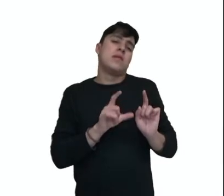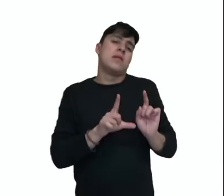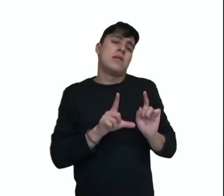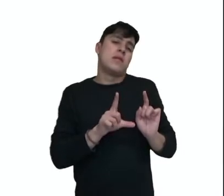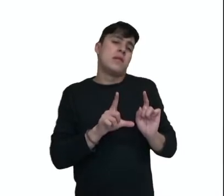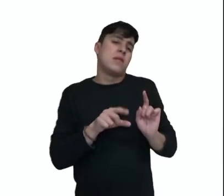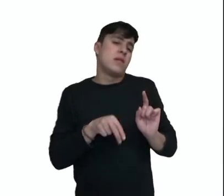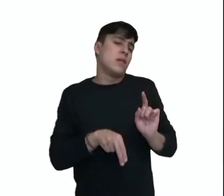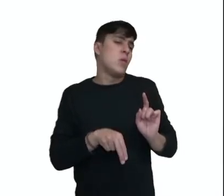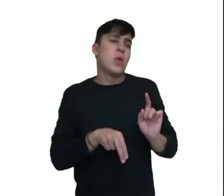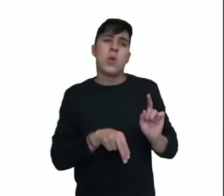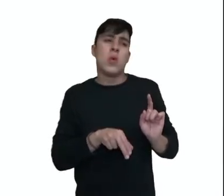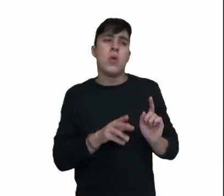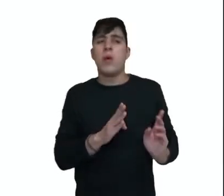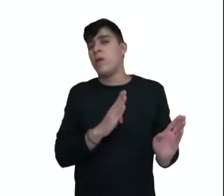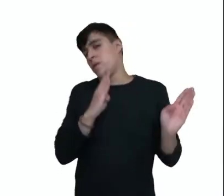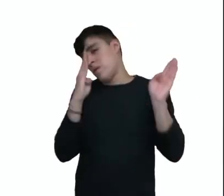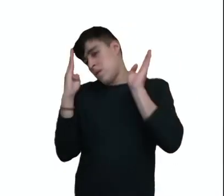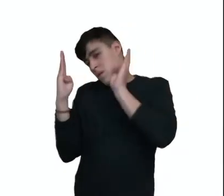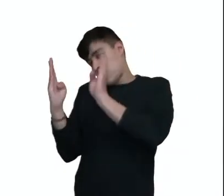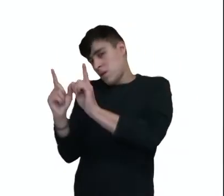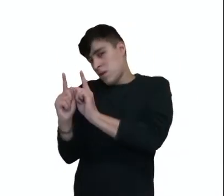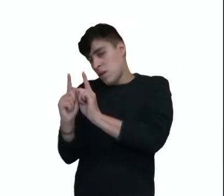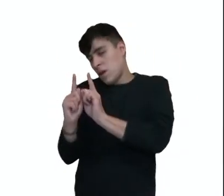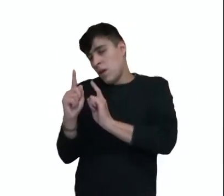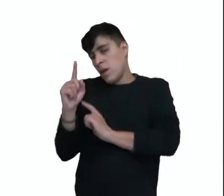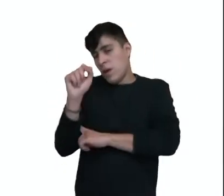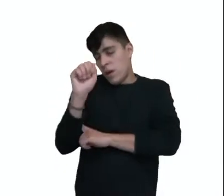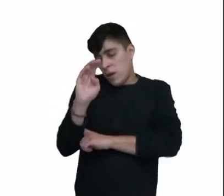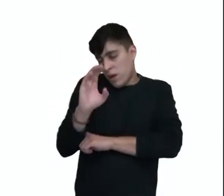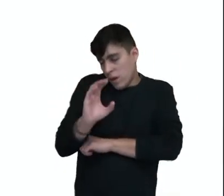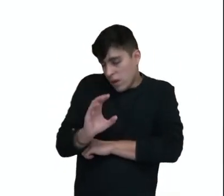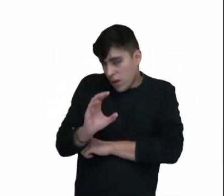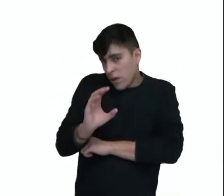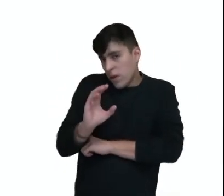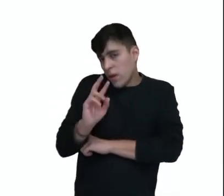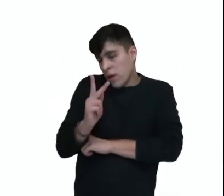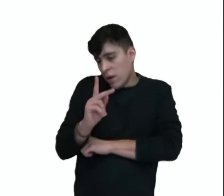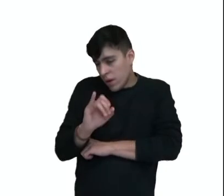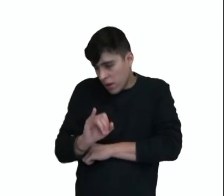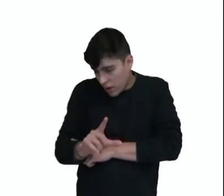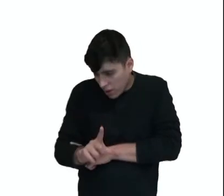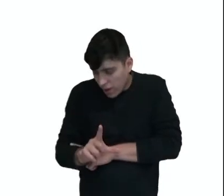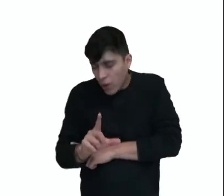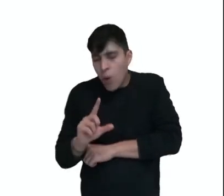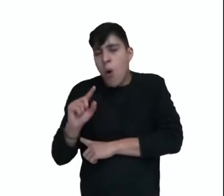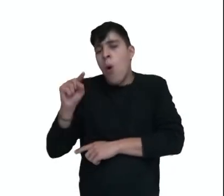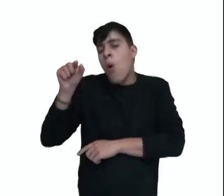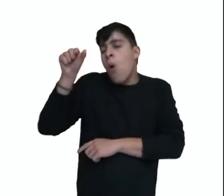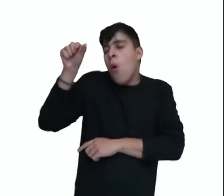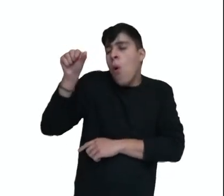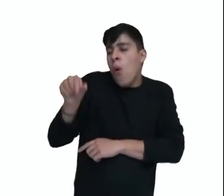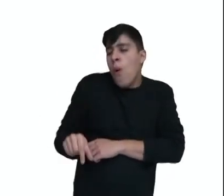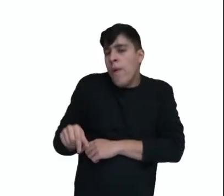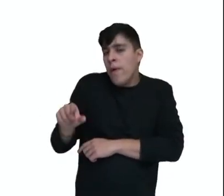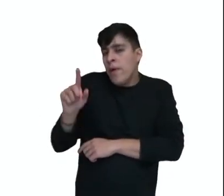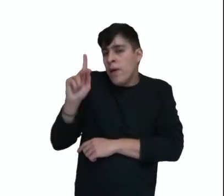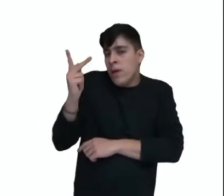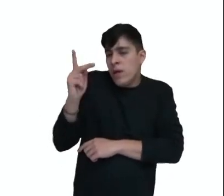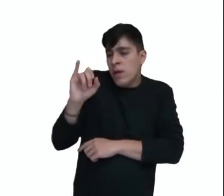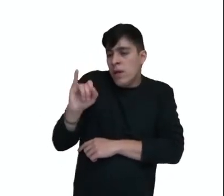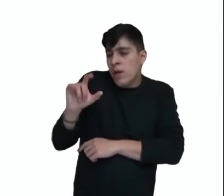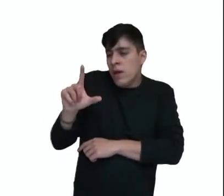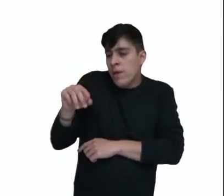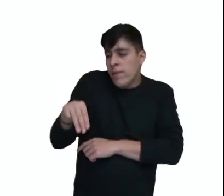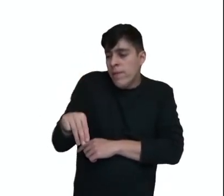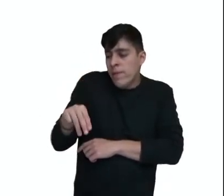L e N. Nesse cromossomo terceiro, eu tenho A, B, C, H, I, L. E nesse cromossomo tem o H, I,